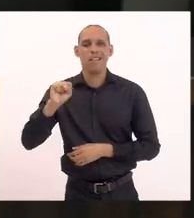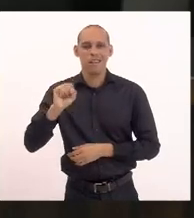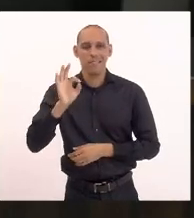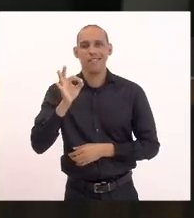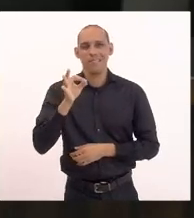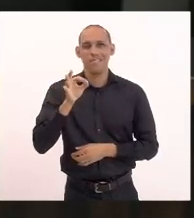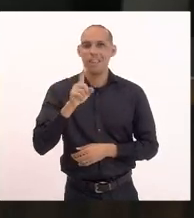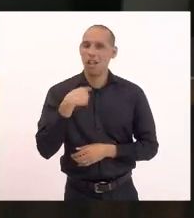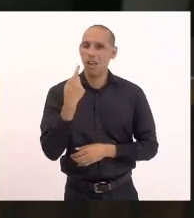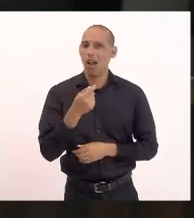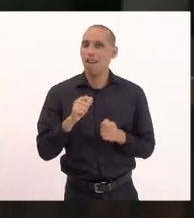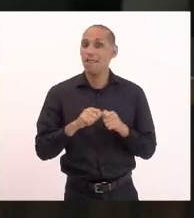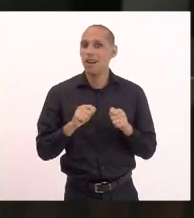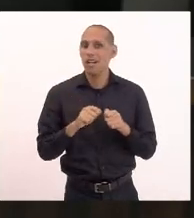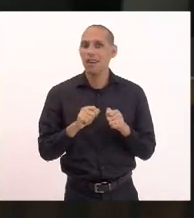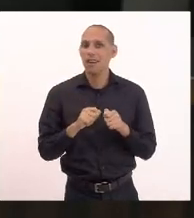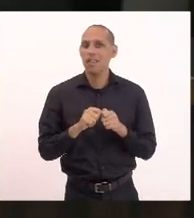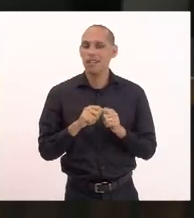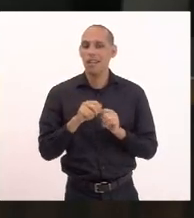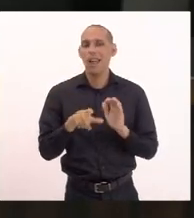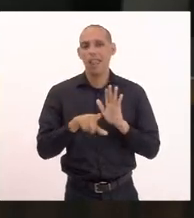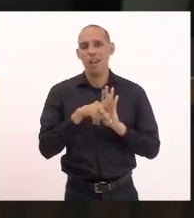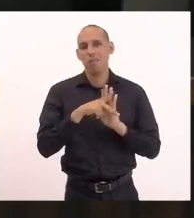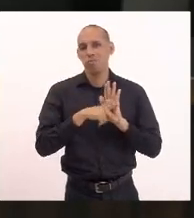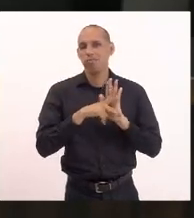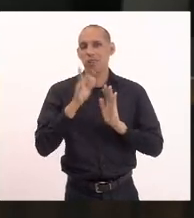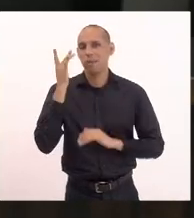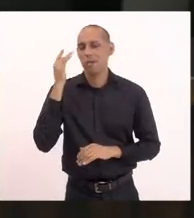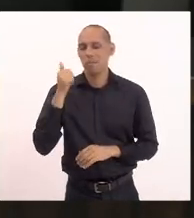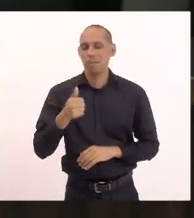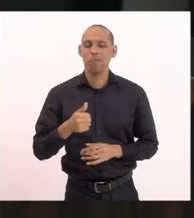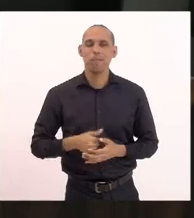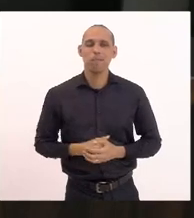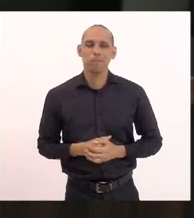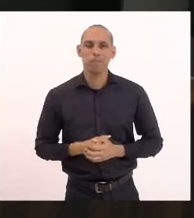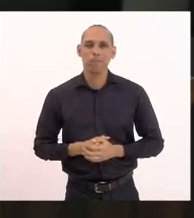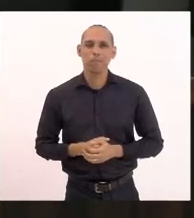então vamos fazer um projeto de lei amanhã.